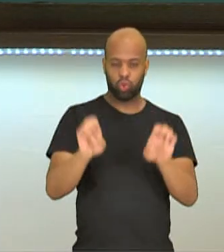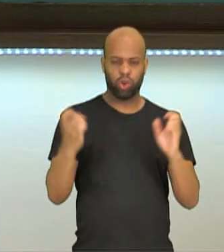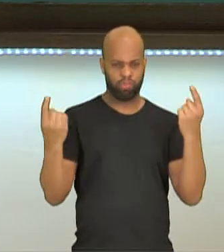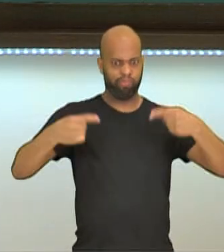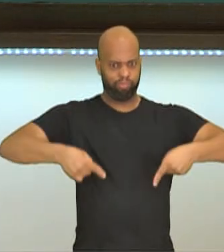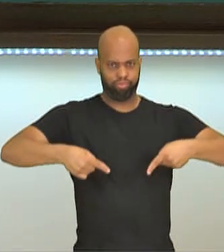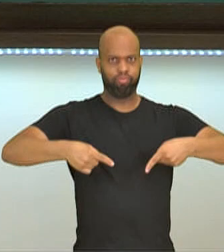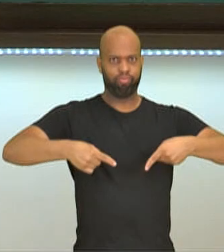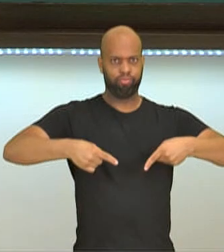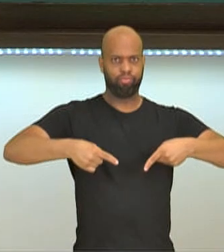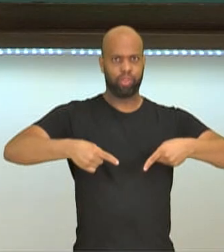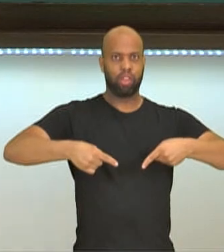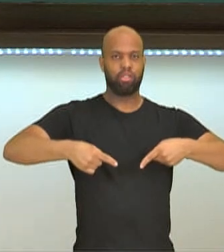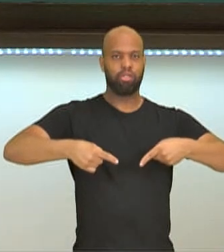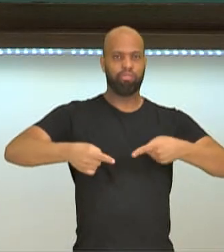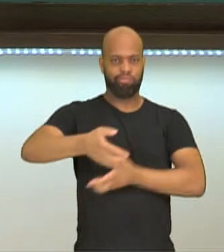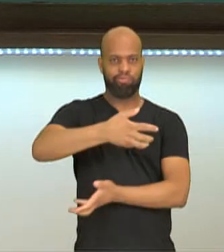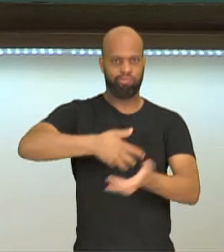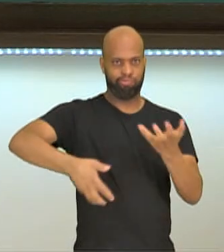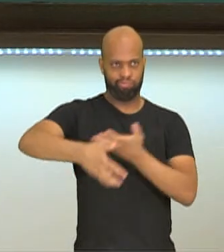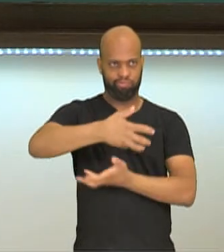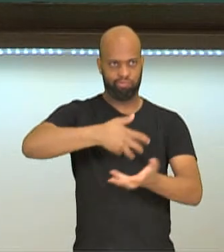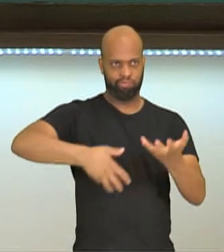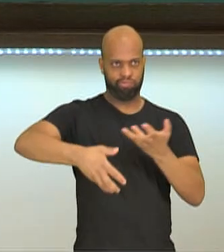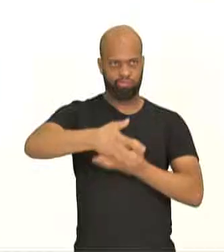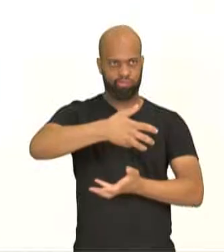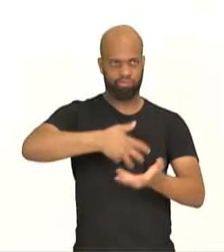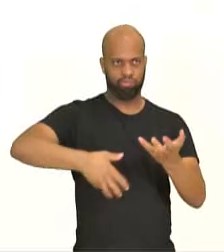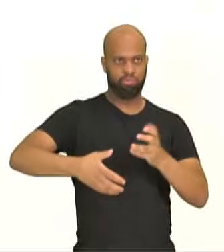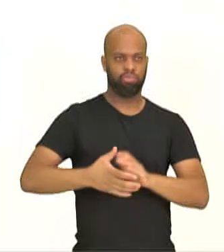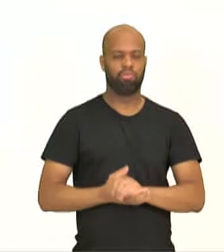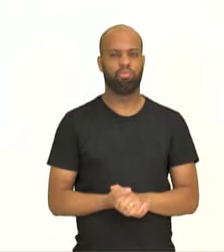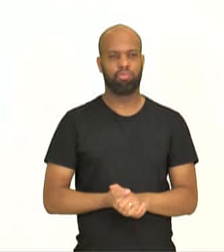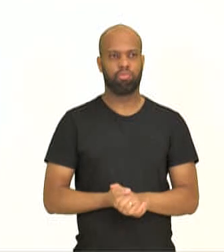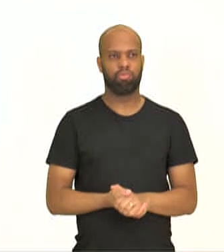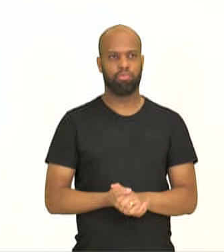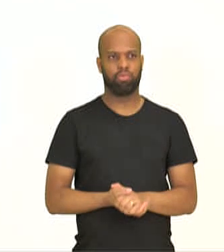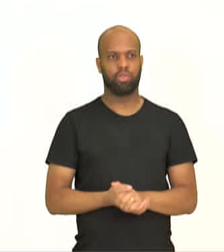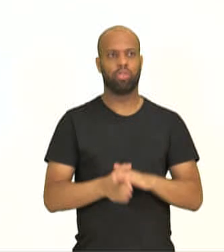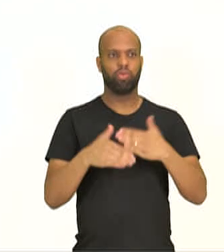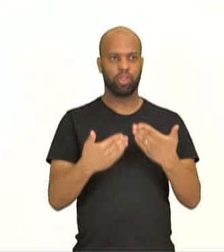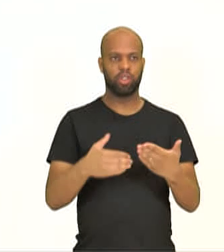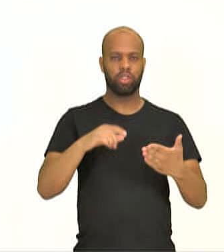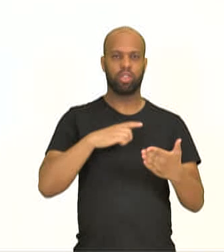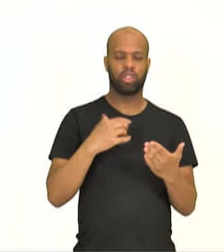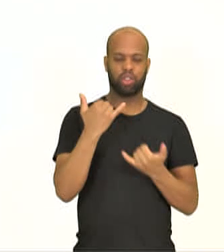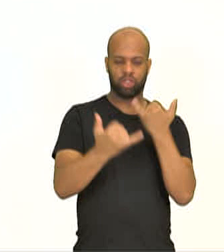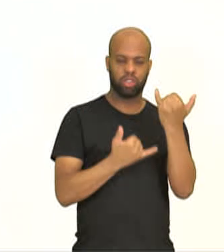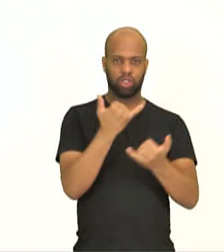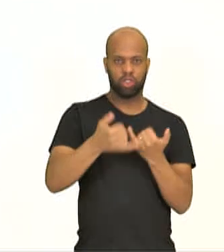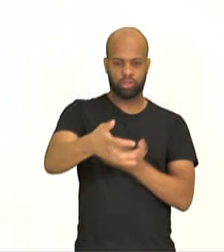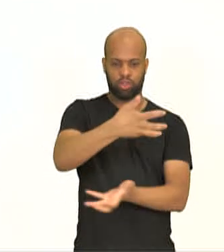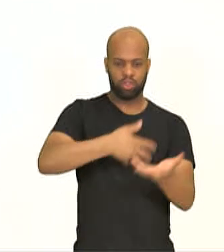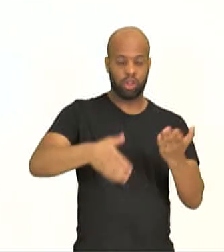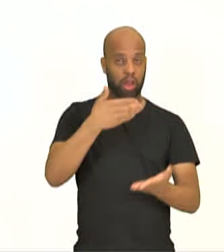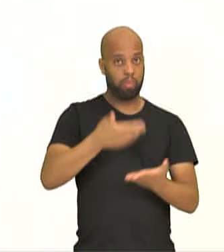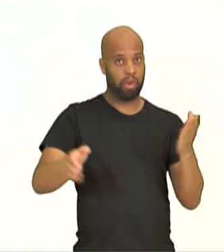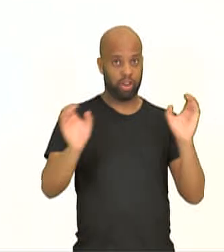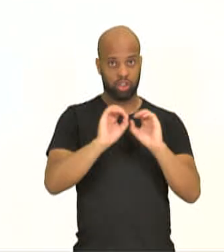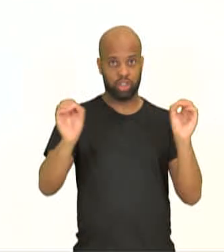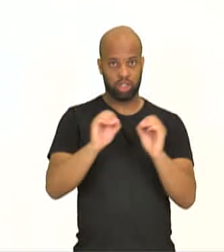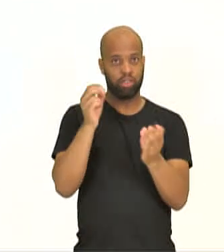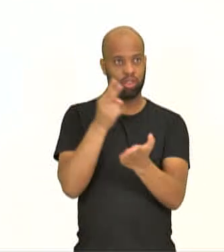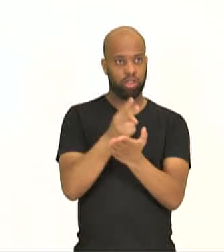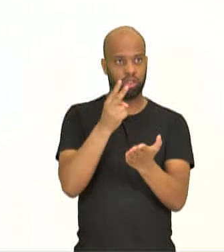totalmente cooperativa? Me acompanha com a resposta. Então, os jogos cooperativos sem perdedores mantêm uma